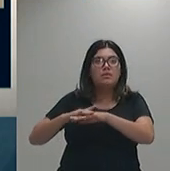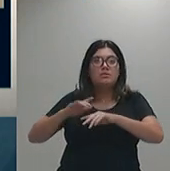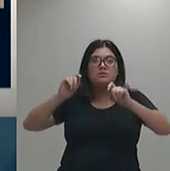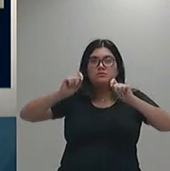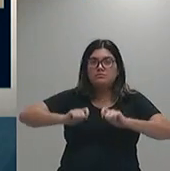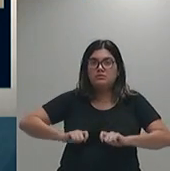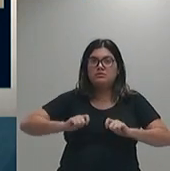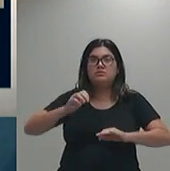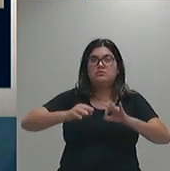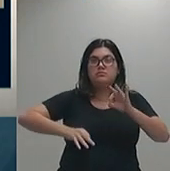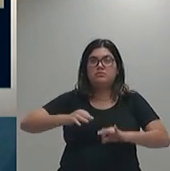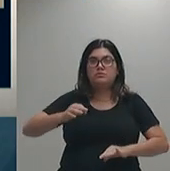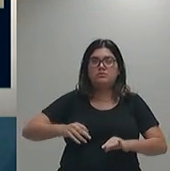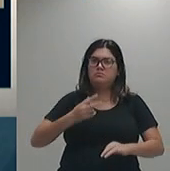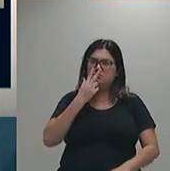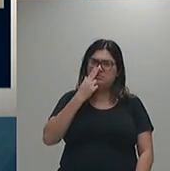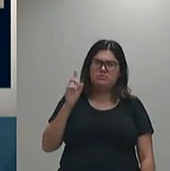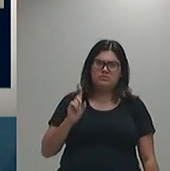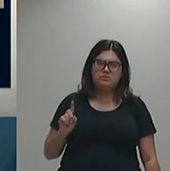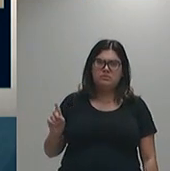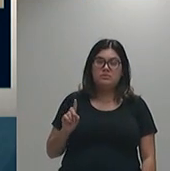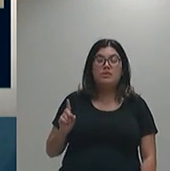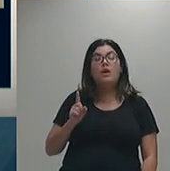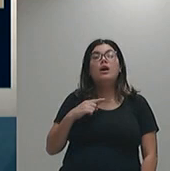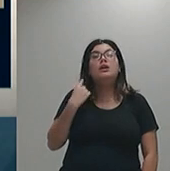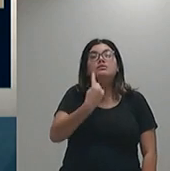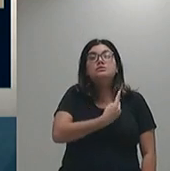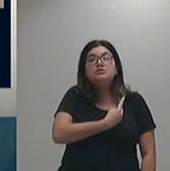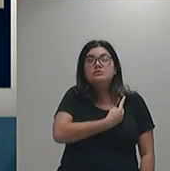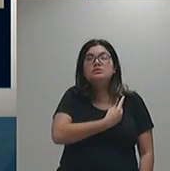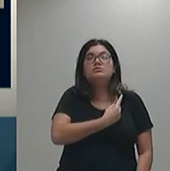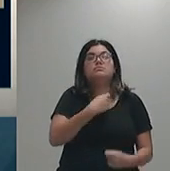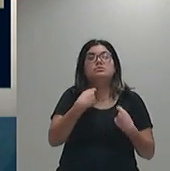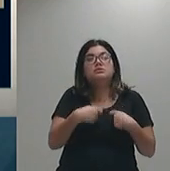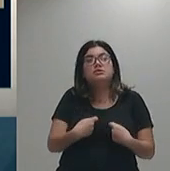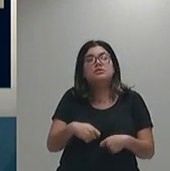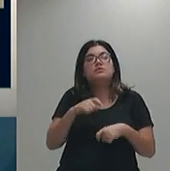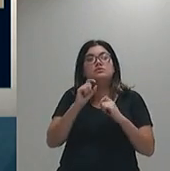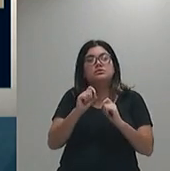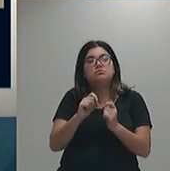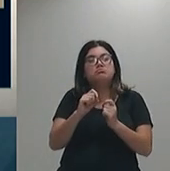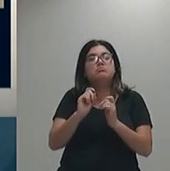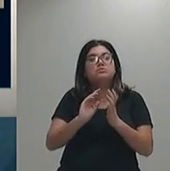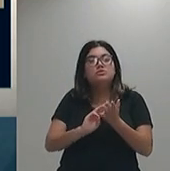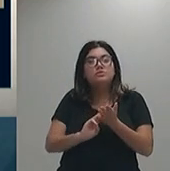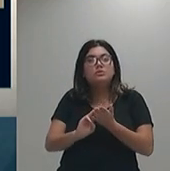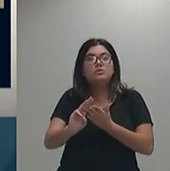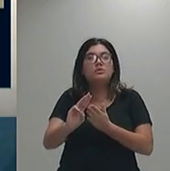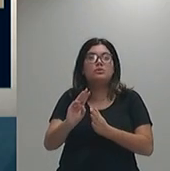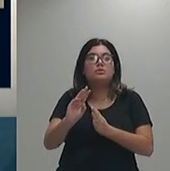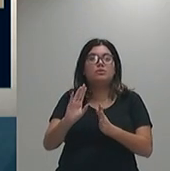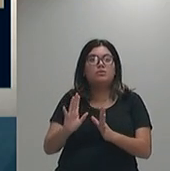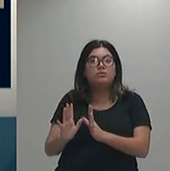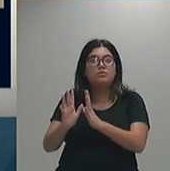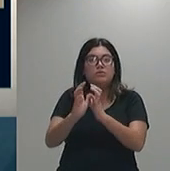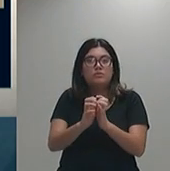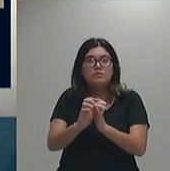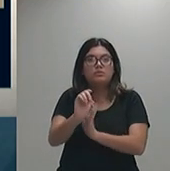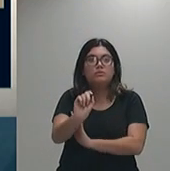de Justiça que parece que não teremos que enviar o conflito para que o